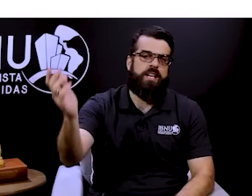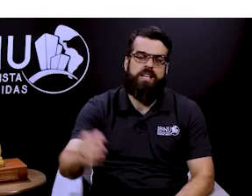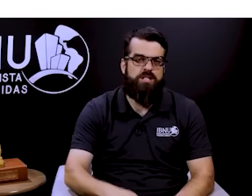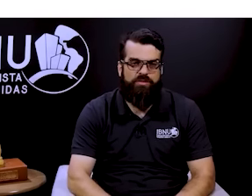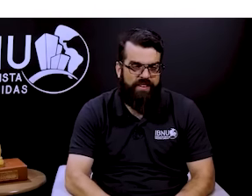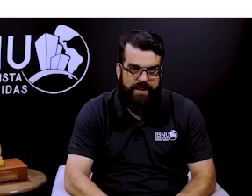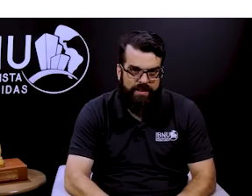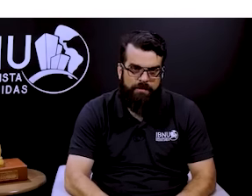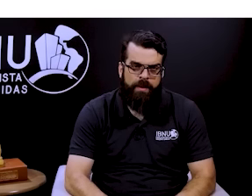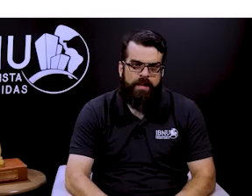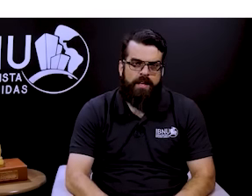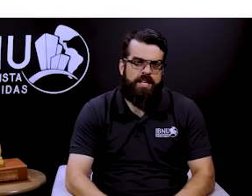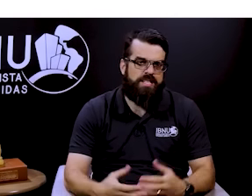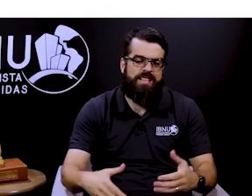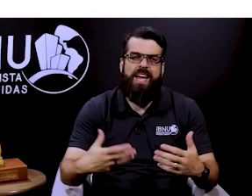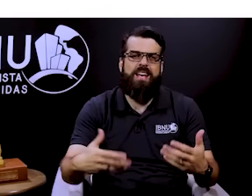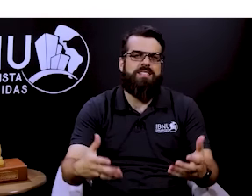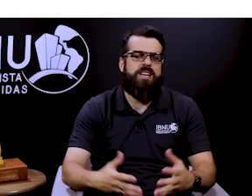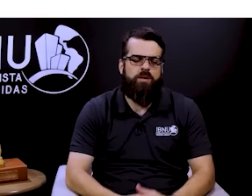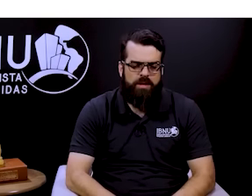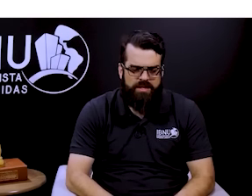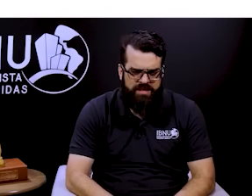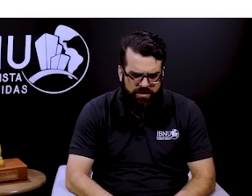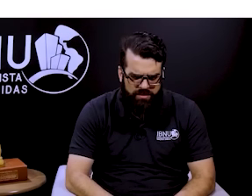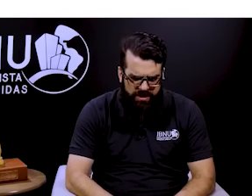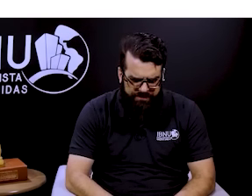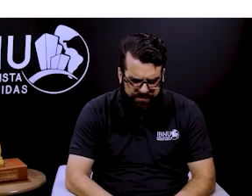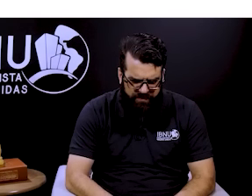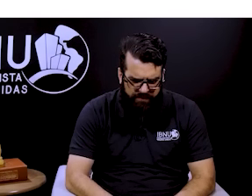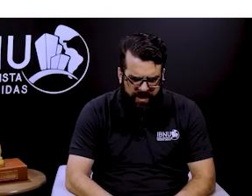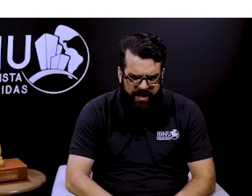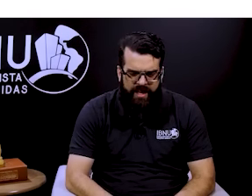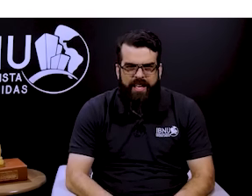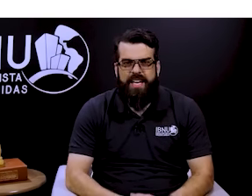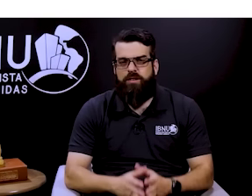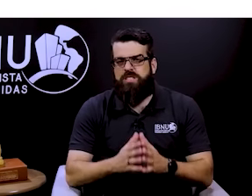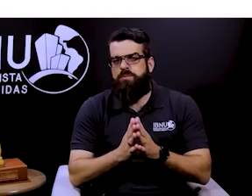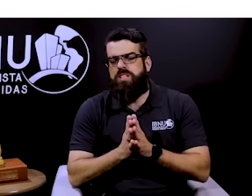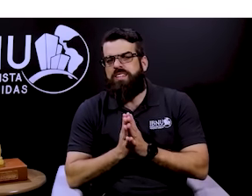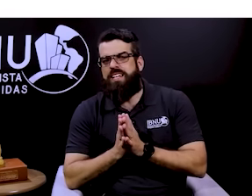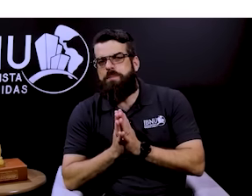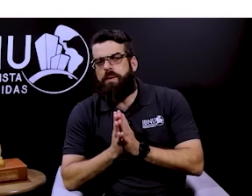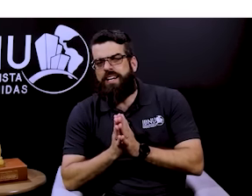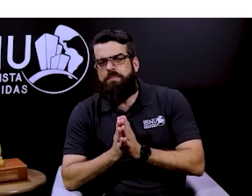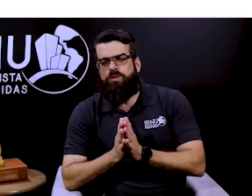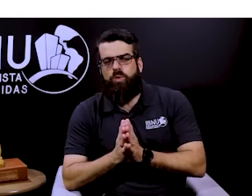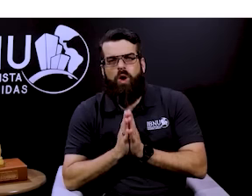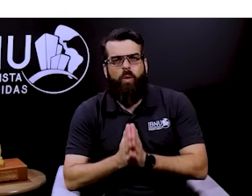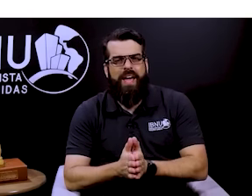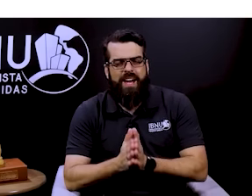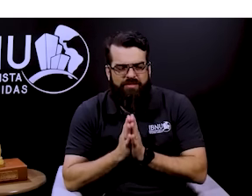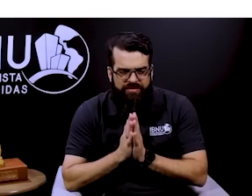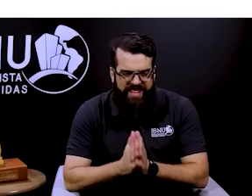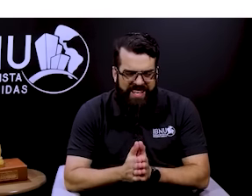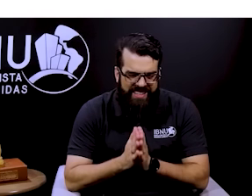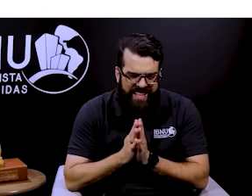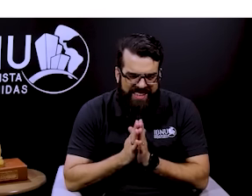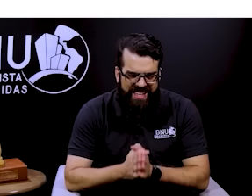uma grande oferta, e eles querem ser reconhecidos, né? E aí nós temos que ter esse parâmetro, qual é